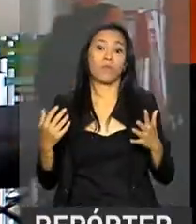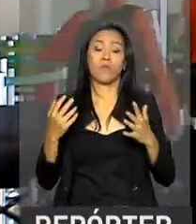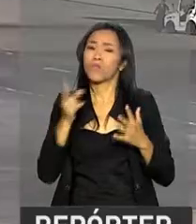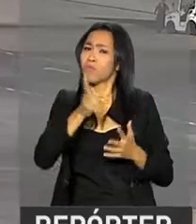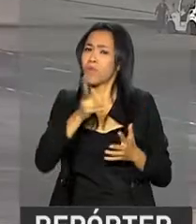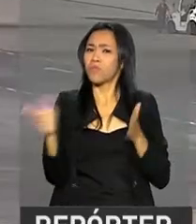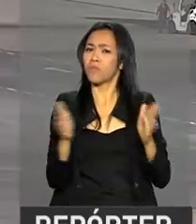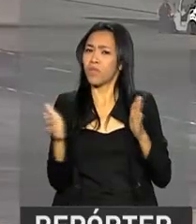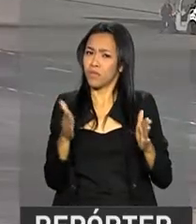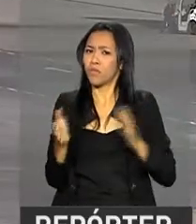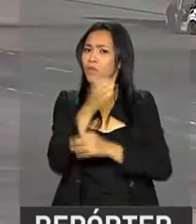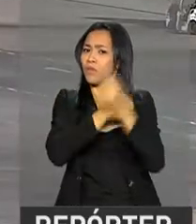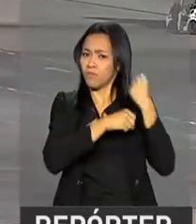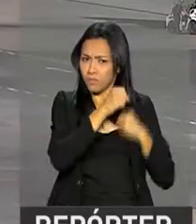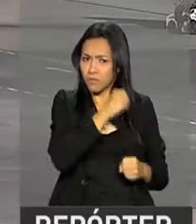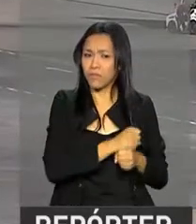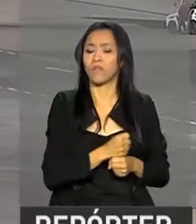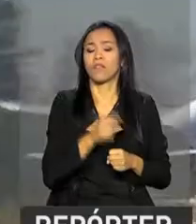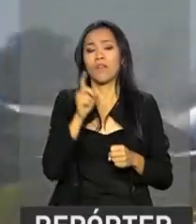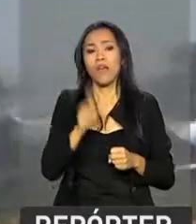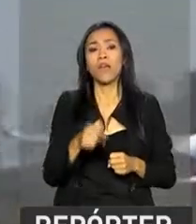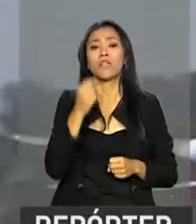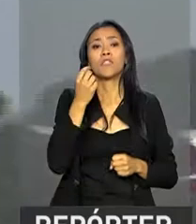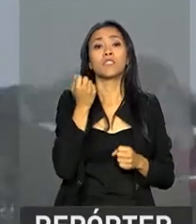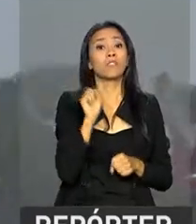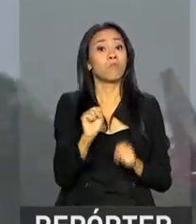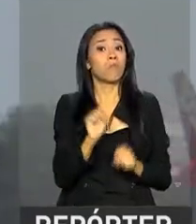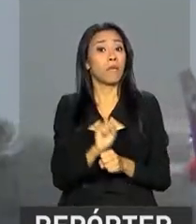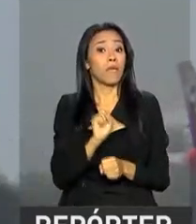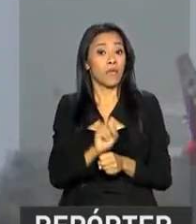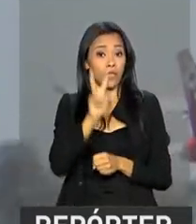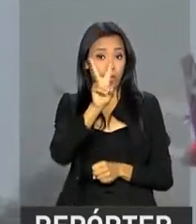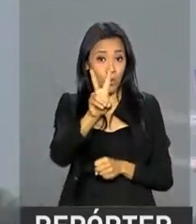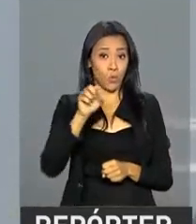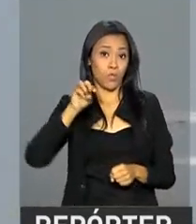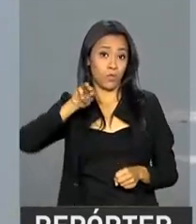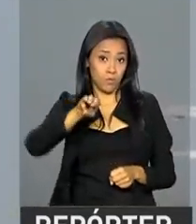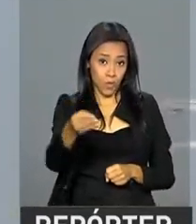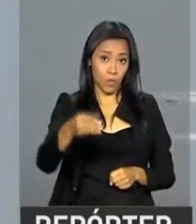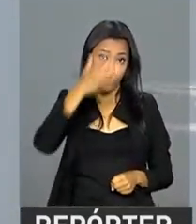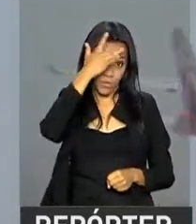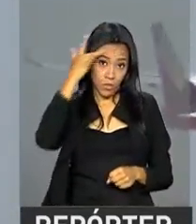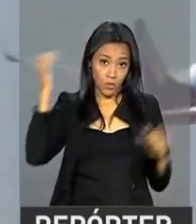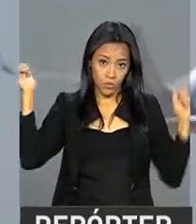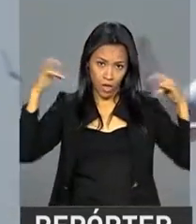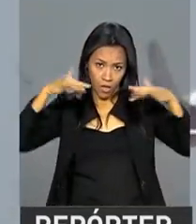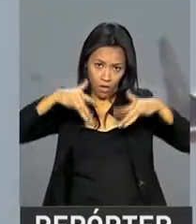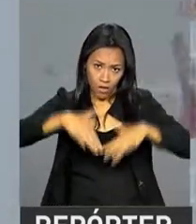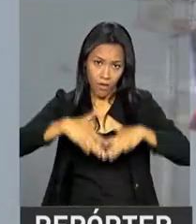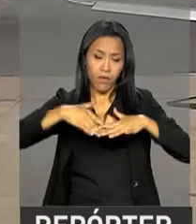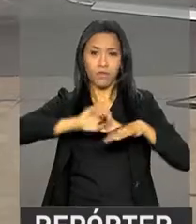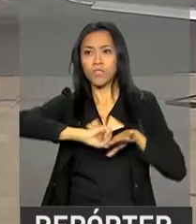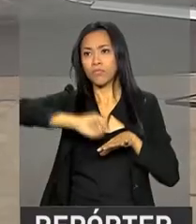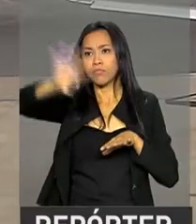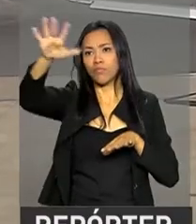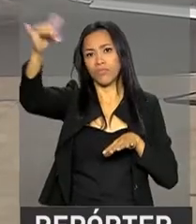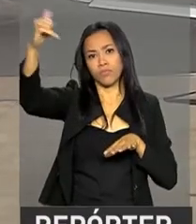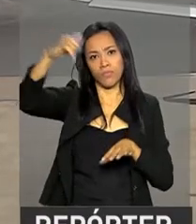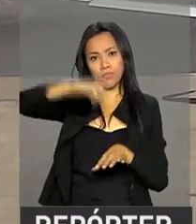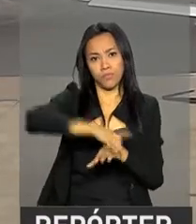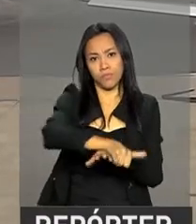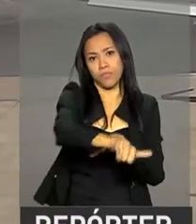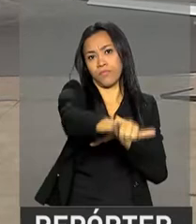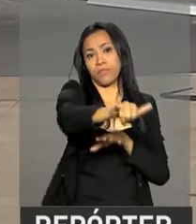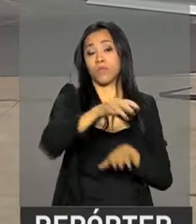passado são esperados cerca de 2 milhões de passageiros em operações de embarque e desembarque nos